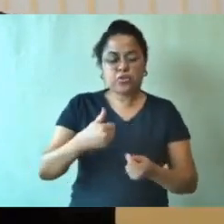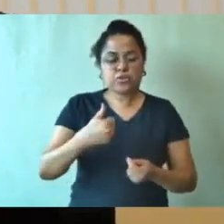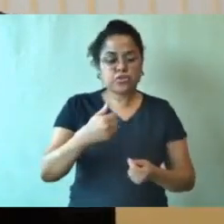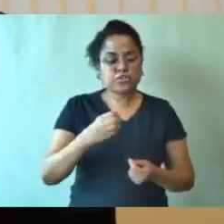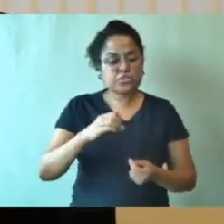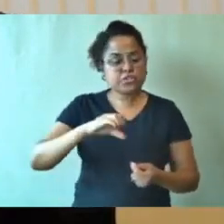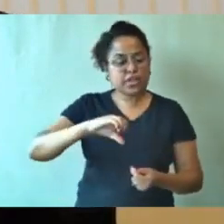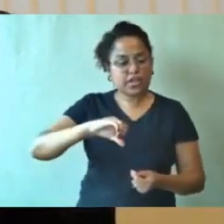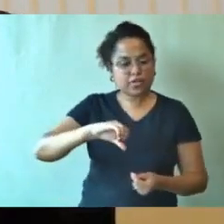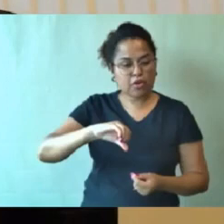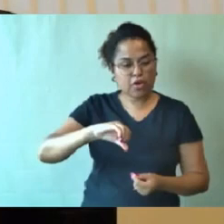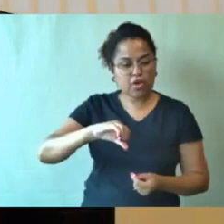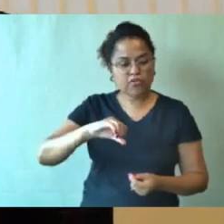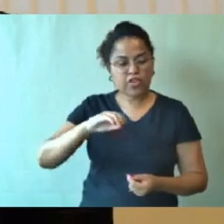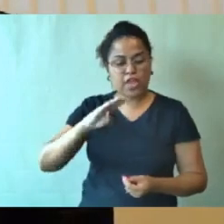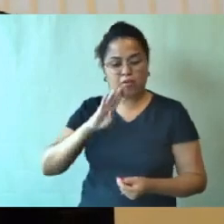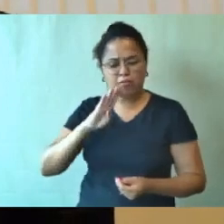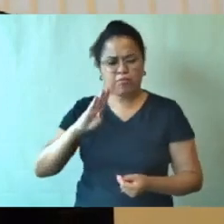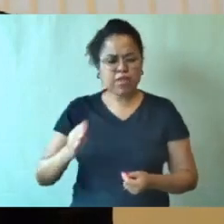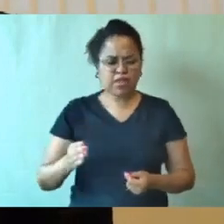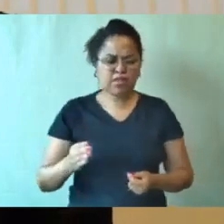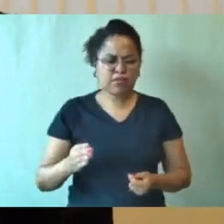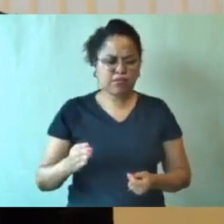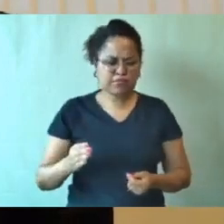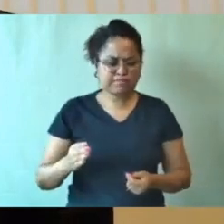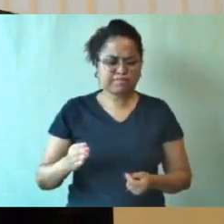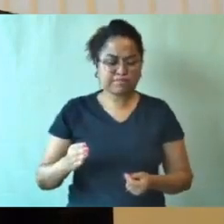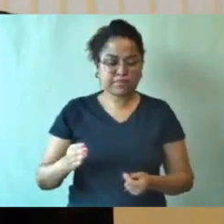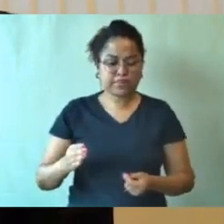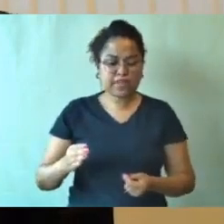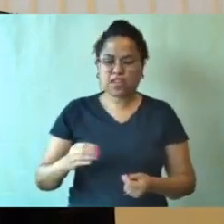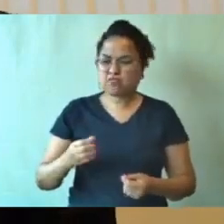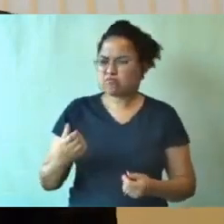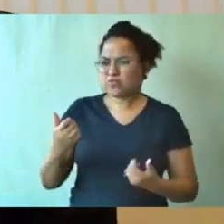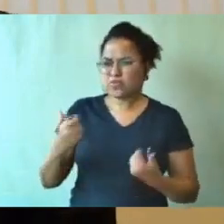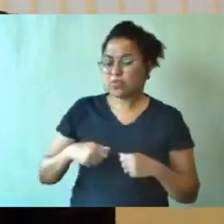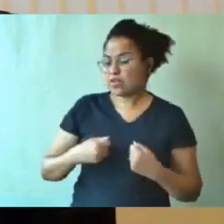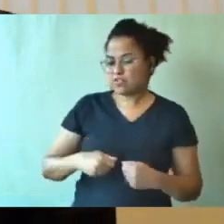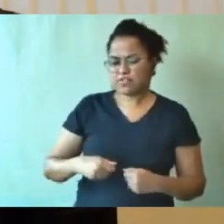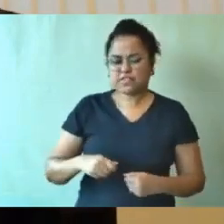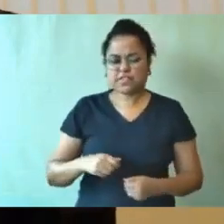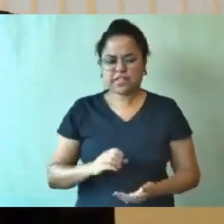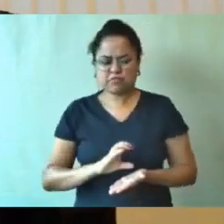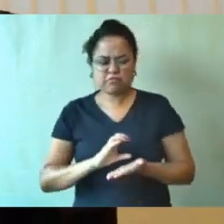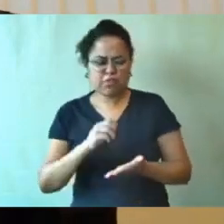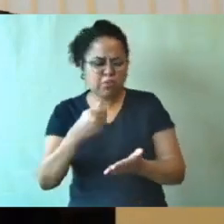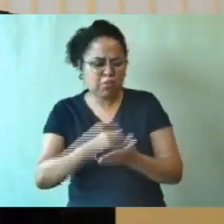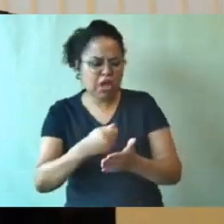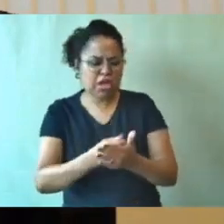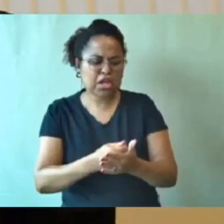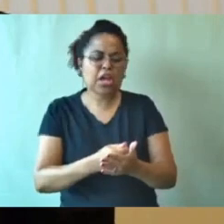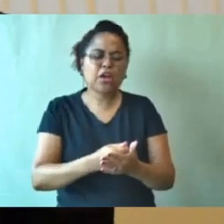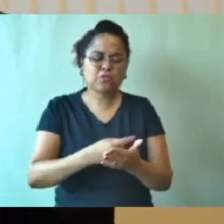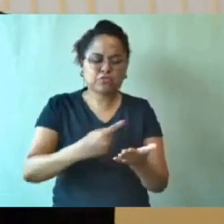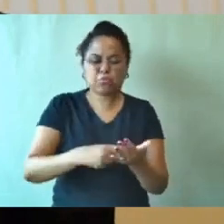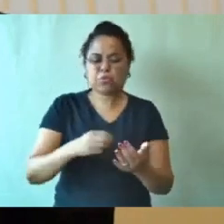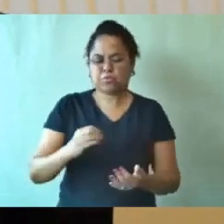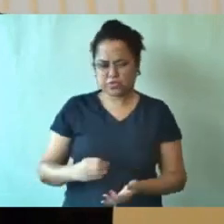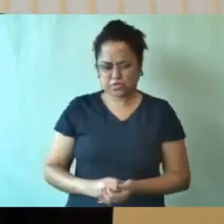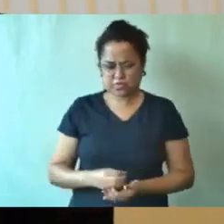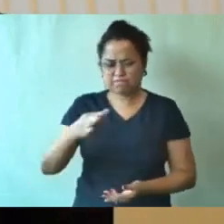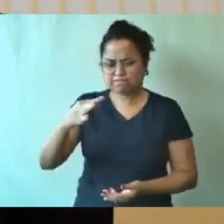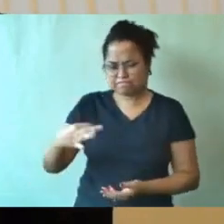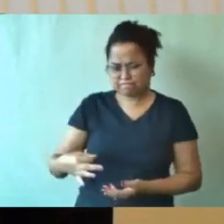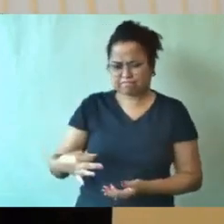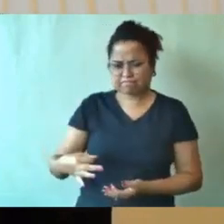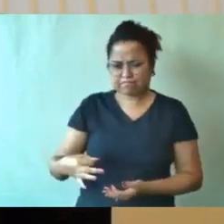não era suficiente para as empresas pagar seus compromissos. A partir de dezembro, veio a notícia que tinha